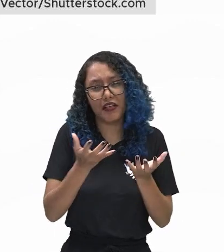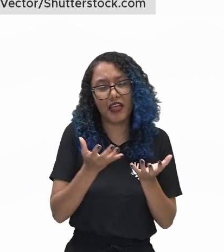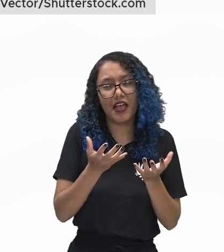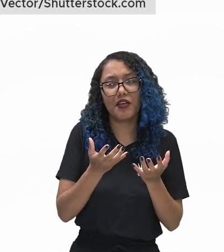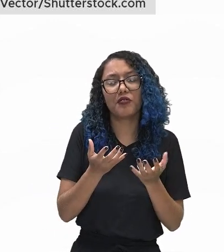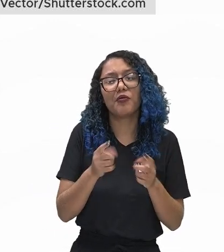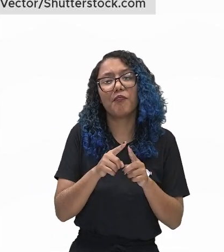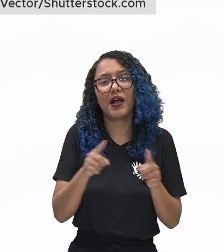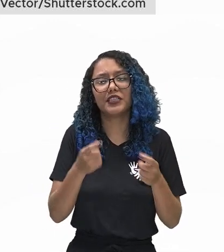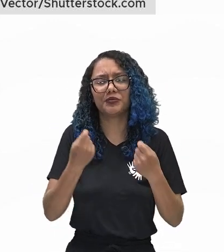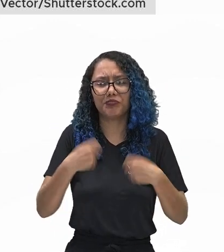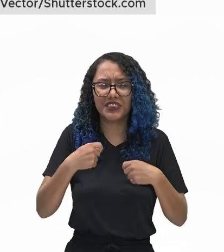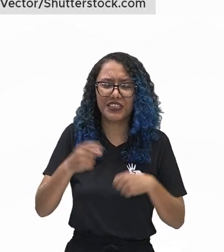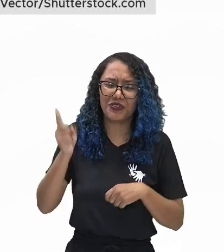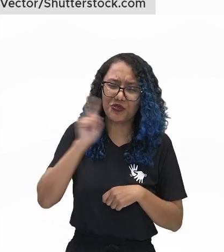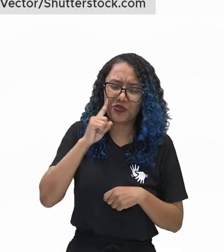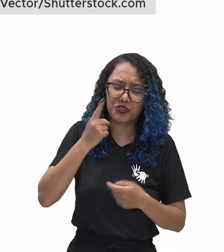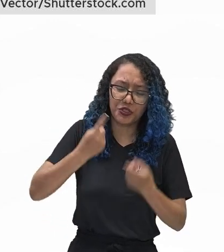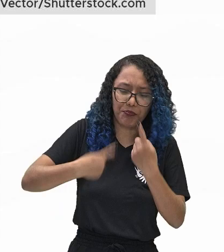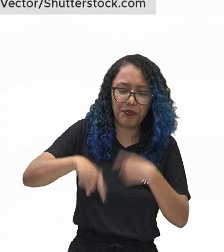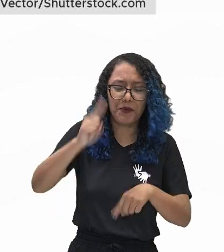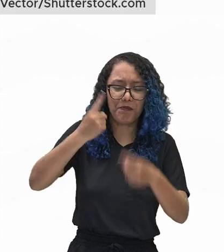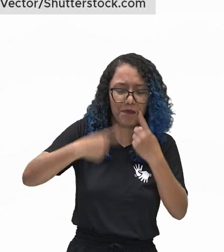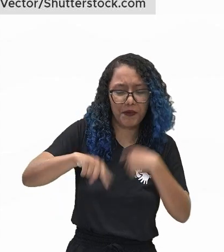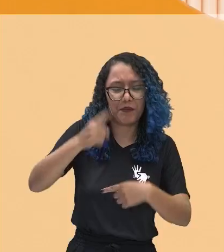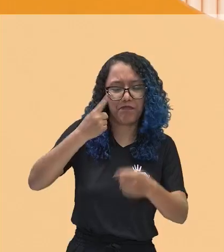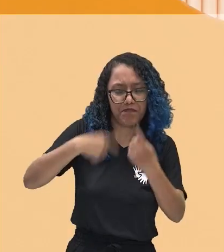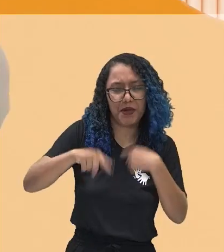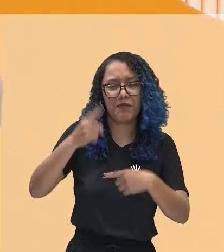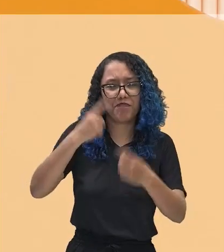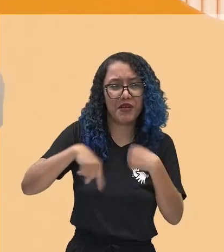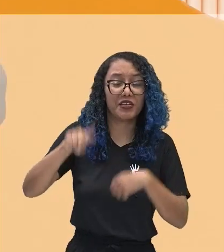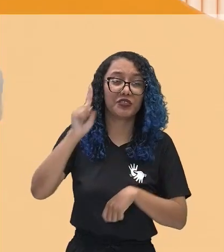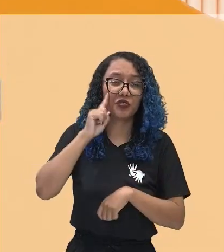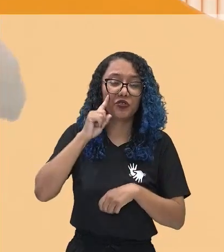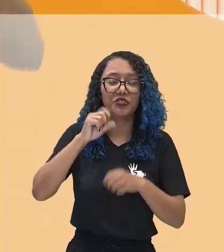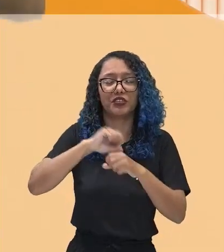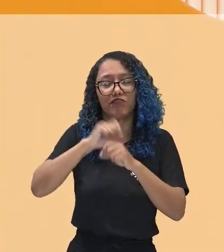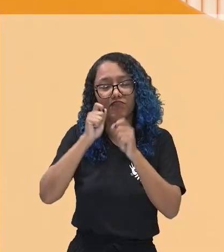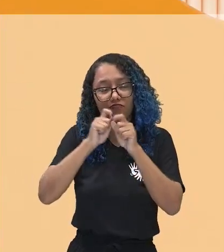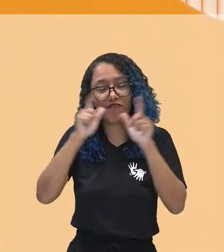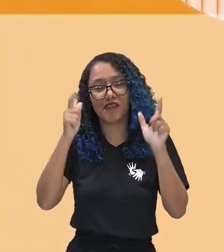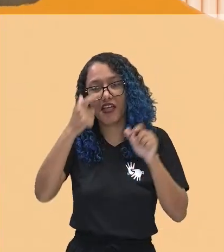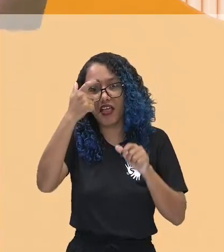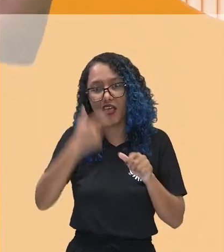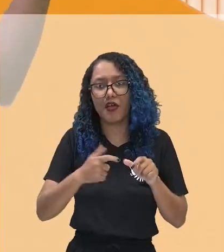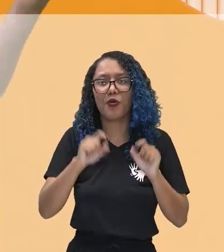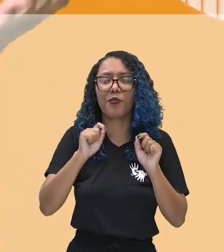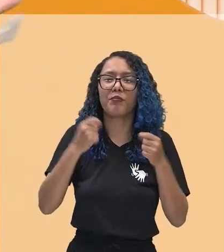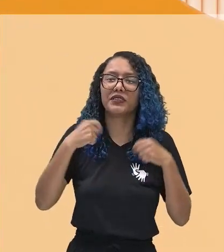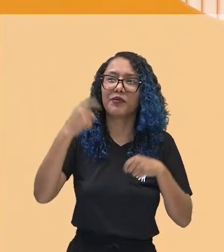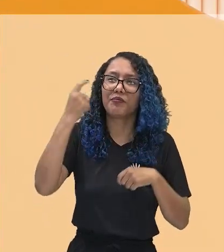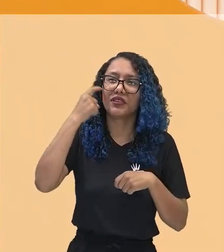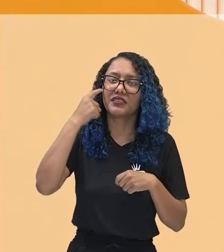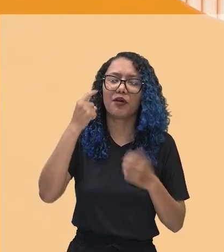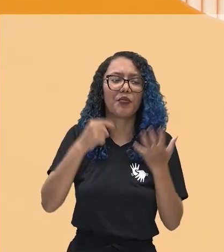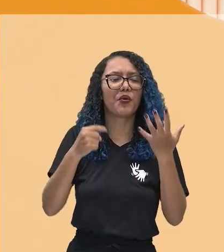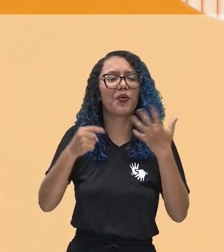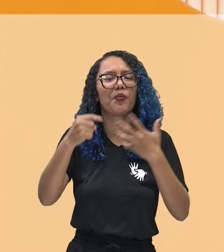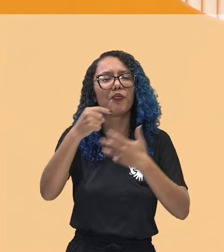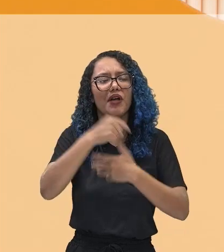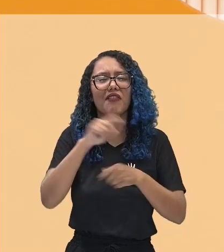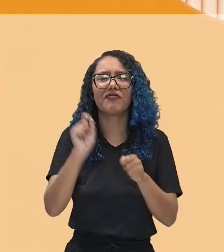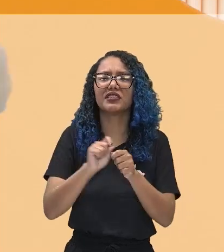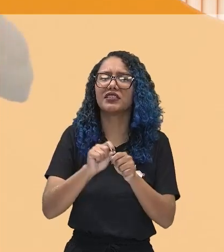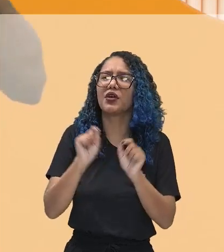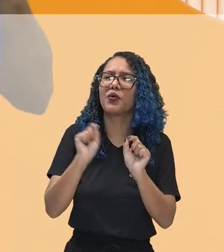ou não os obstáculos dessa minha existência. Todo santo dia, quando eu acordo, eu tenho que pensar em tudo aquilo que eu vou fazer durante o